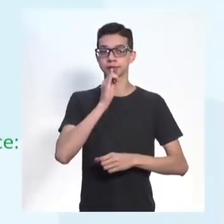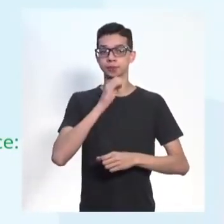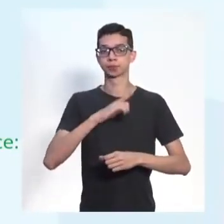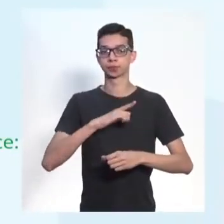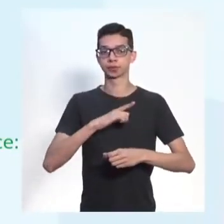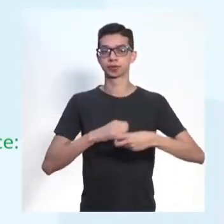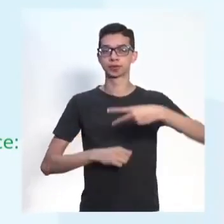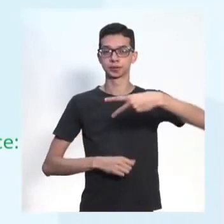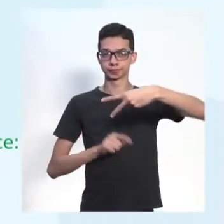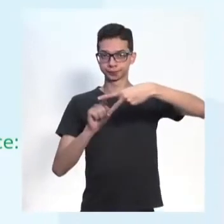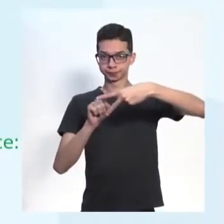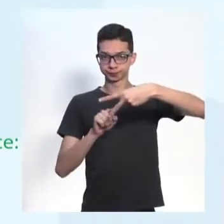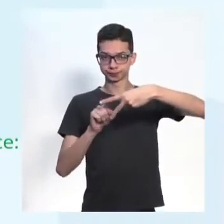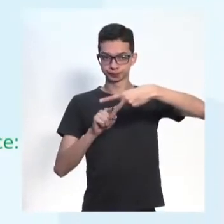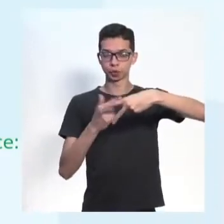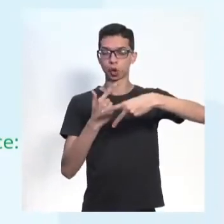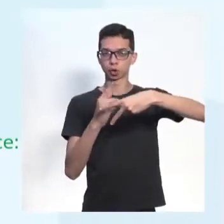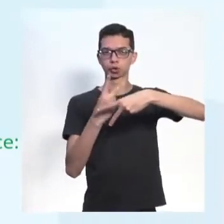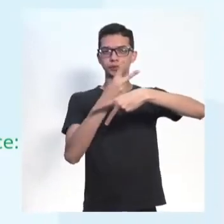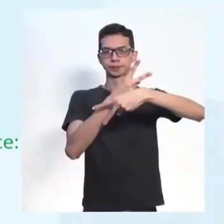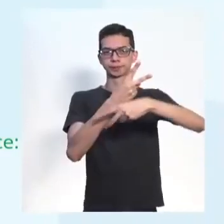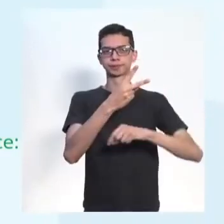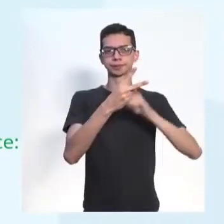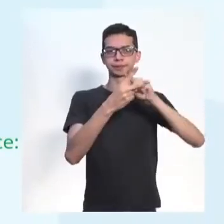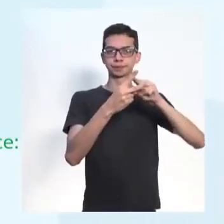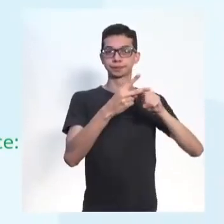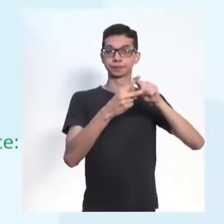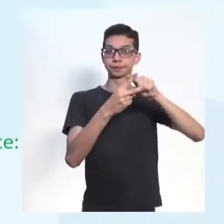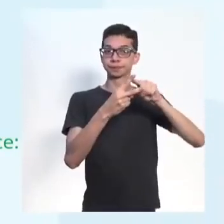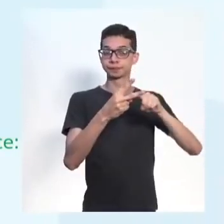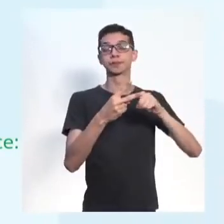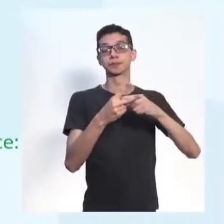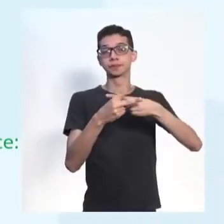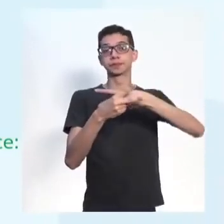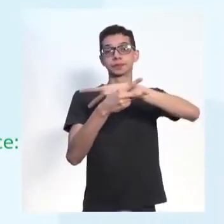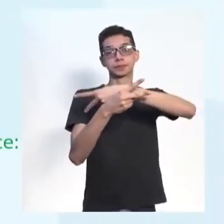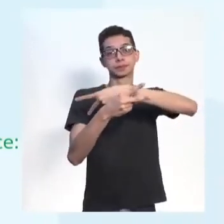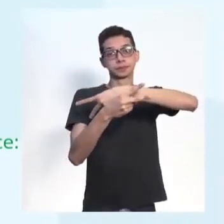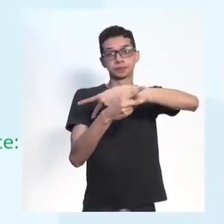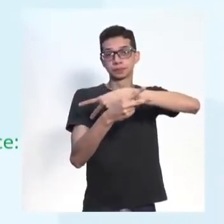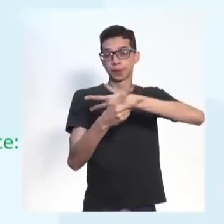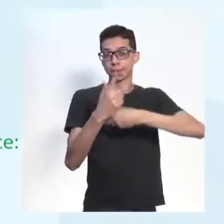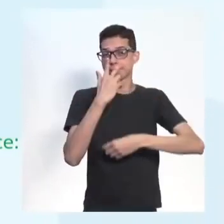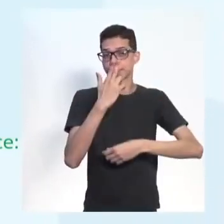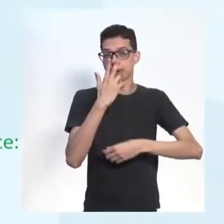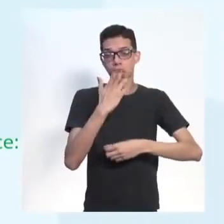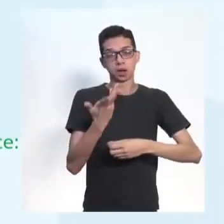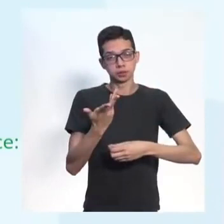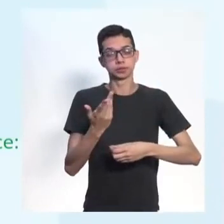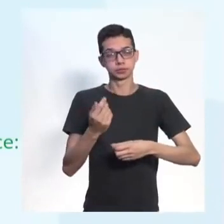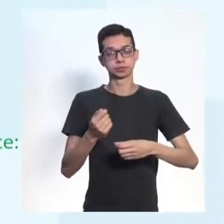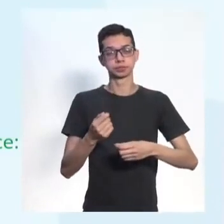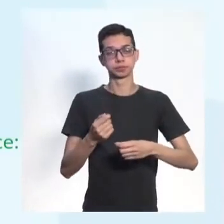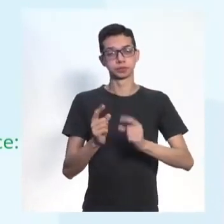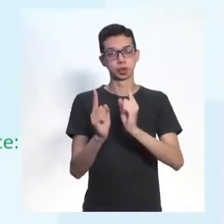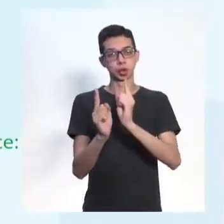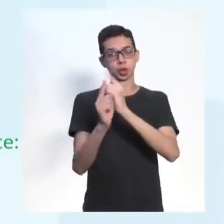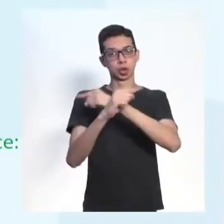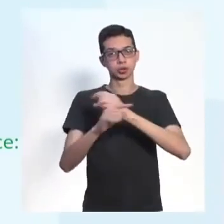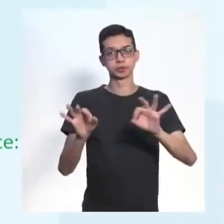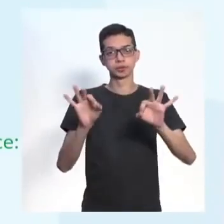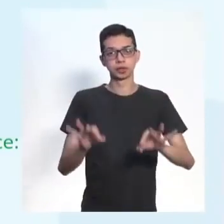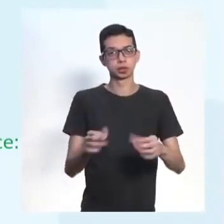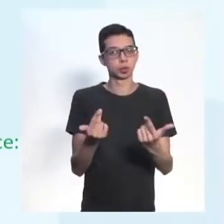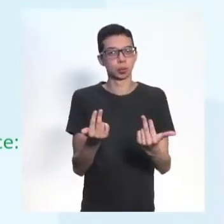é 30 graus e ele chegou a essa conclusão através da correspondência. Também dá certo, isso mesmo. Então, uma das